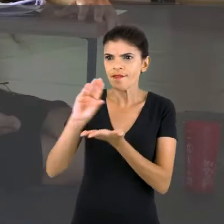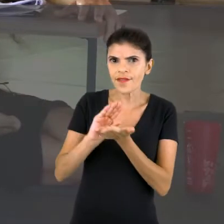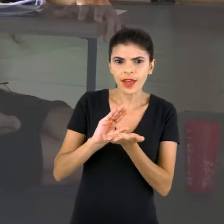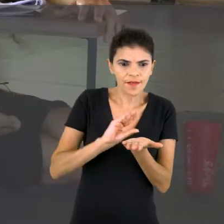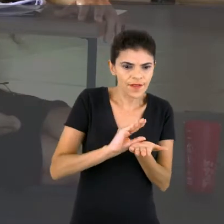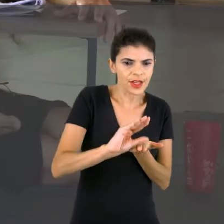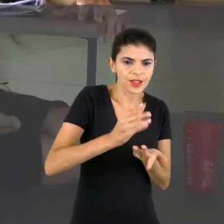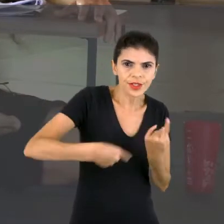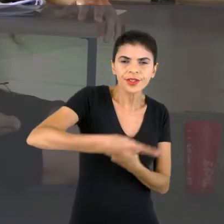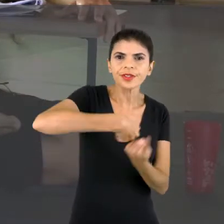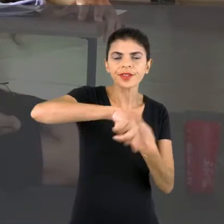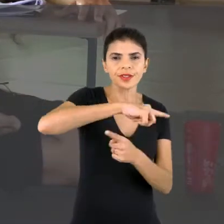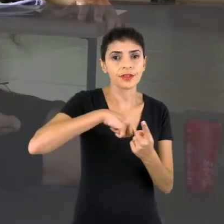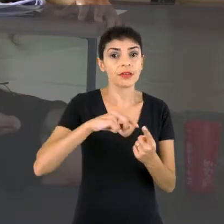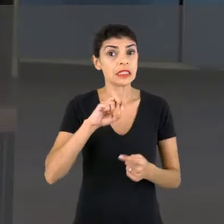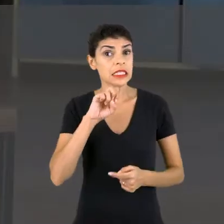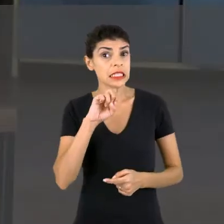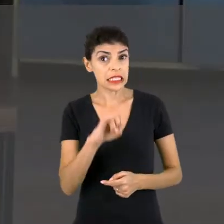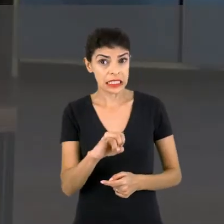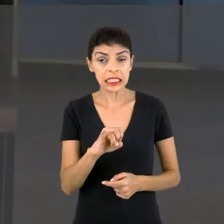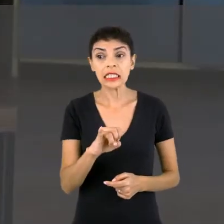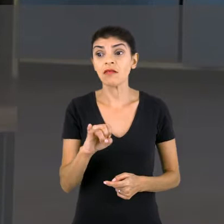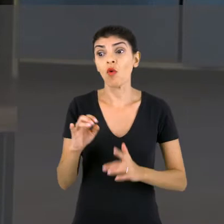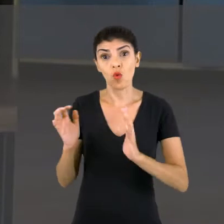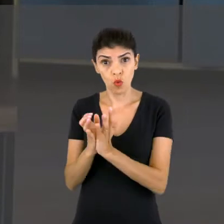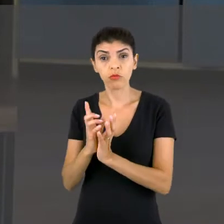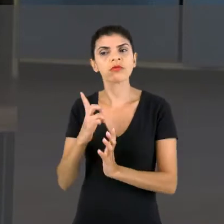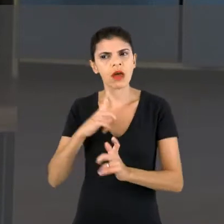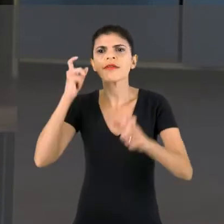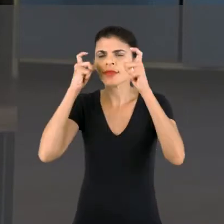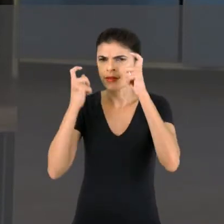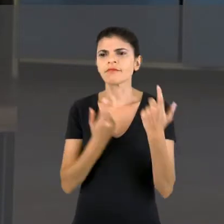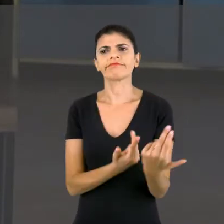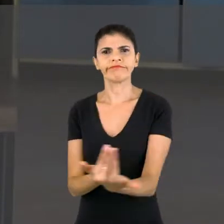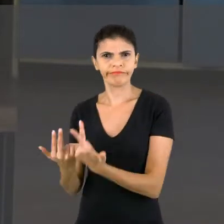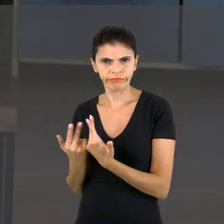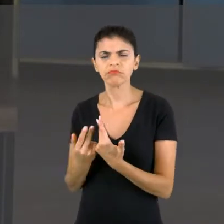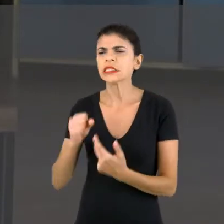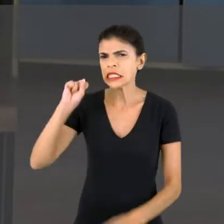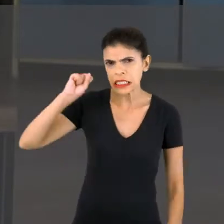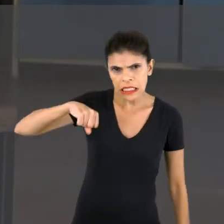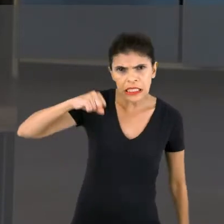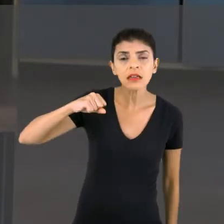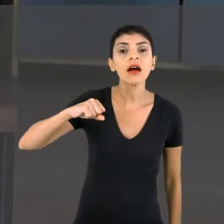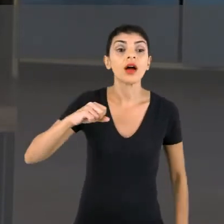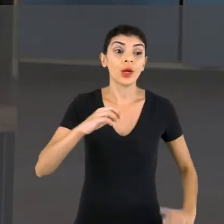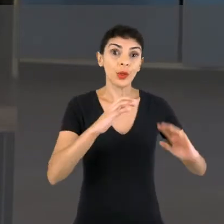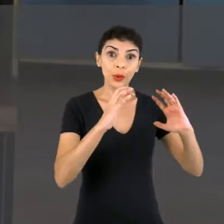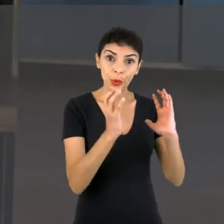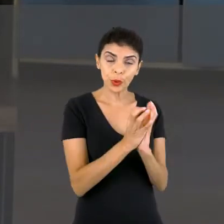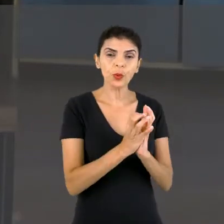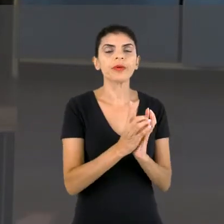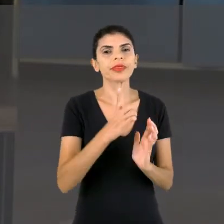consiga investir nas suas próprias ações? Porque se for sim, se tem esse interesse, é importante que o